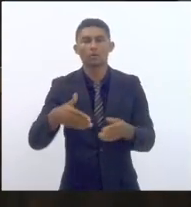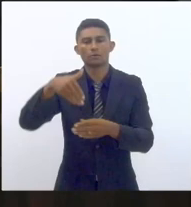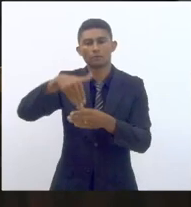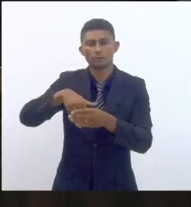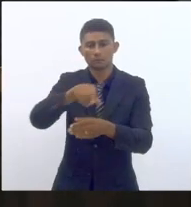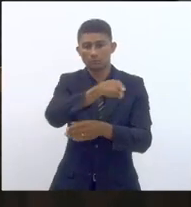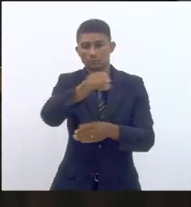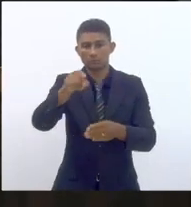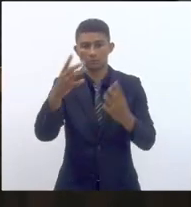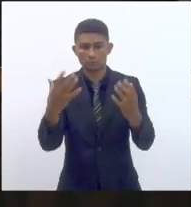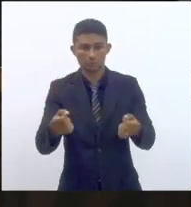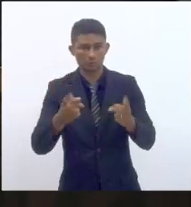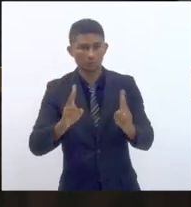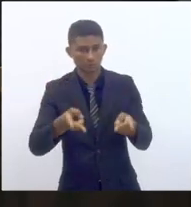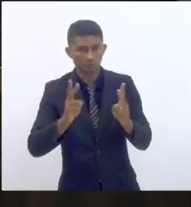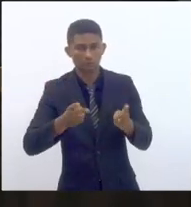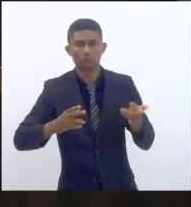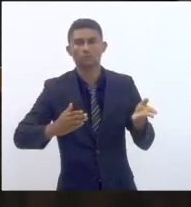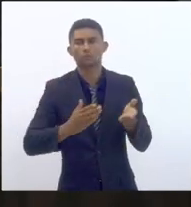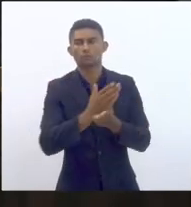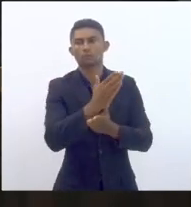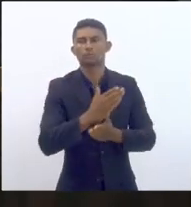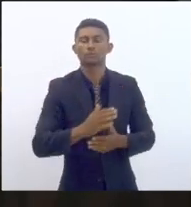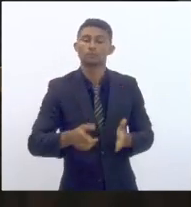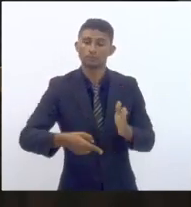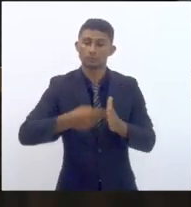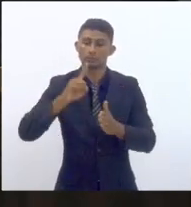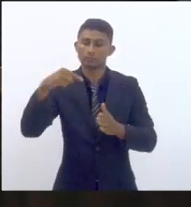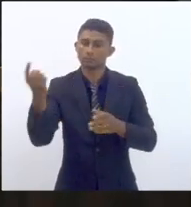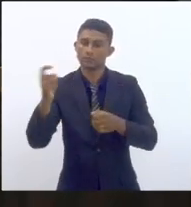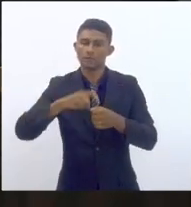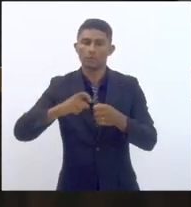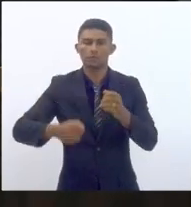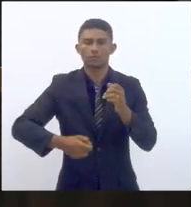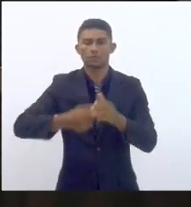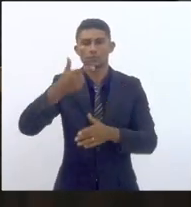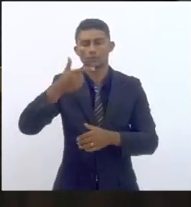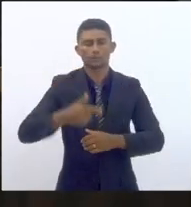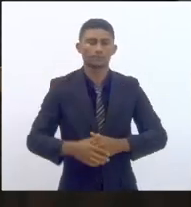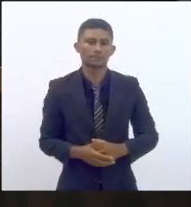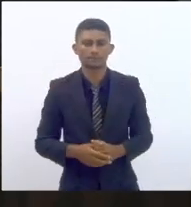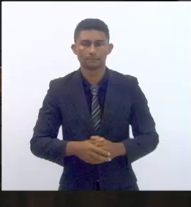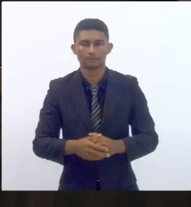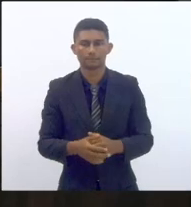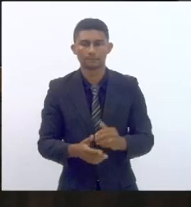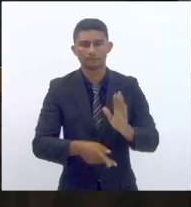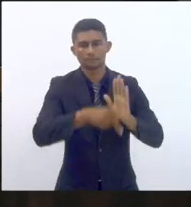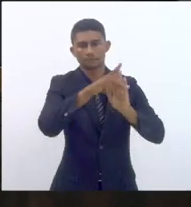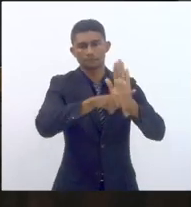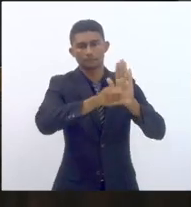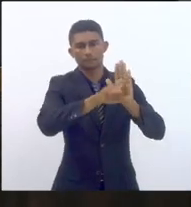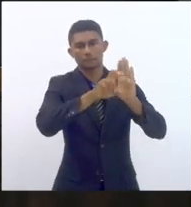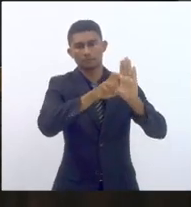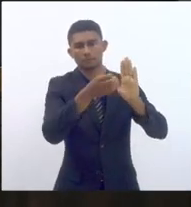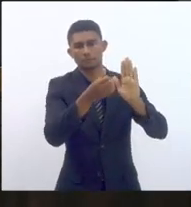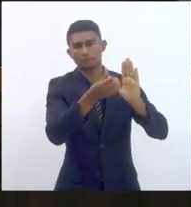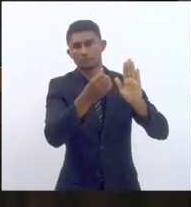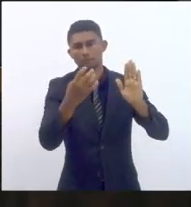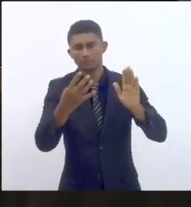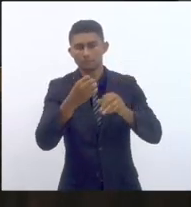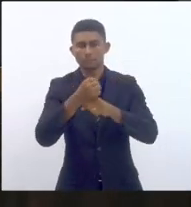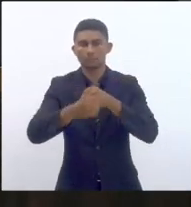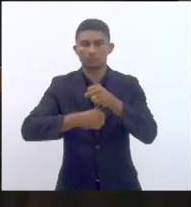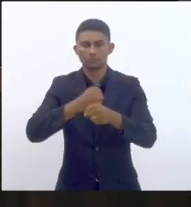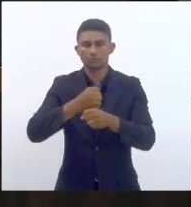votação. Os senhores que aprovam, permaneçam como estão, aprovados em primeira, retornem em segunda discussão. Projeto de lei 5664 de 22, de autoria da